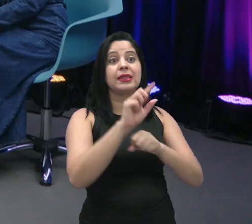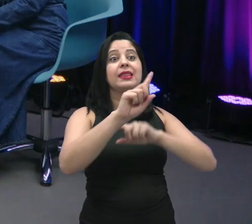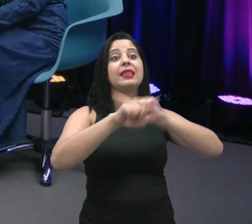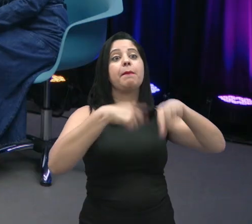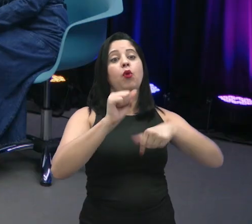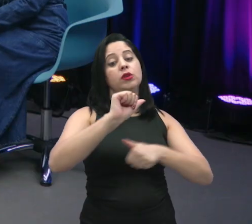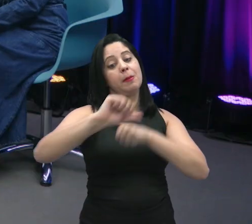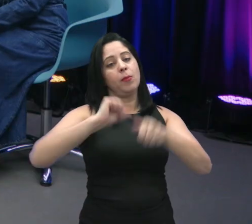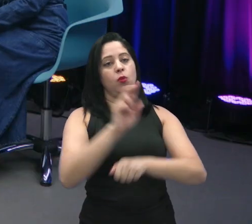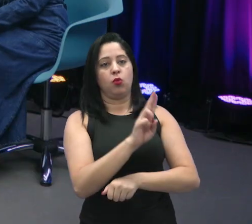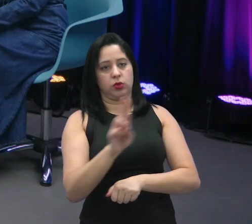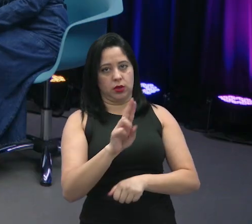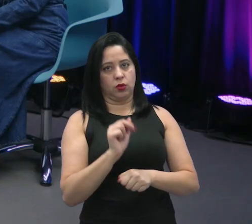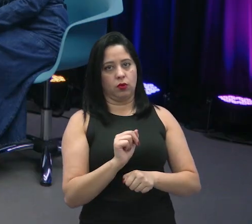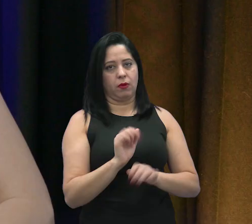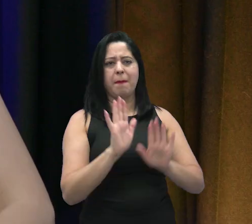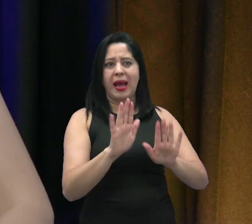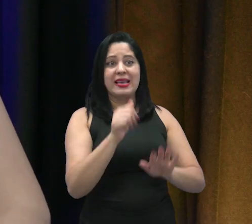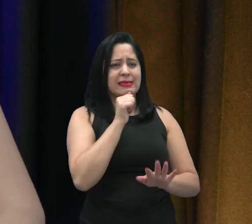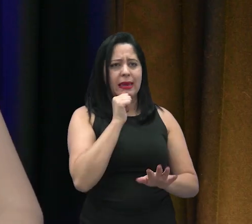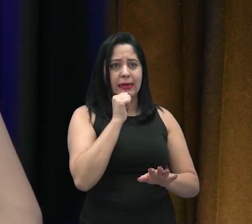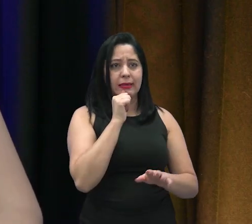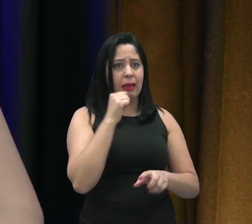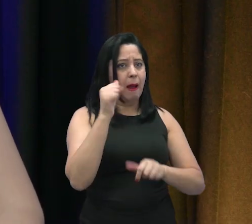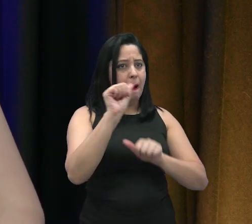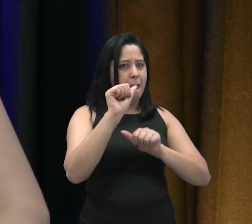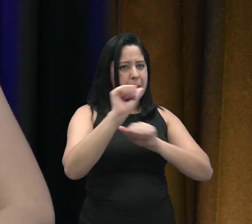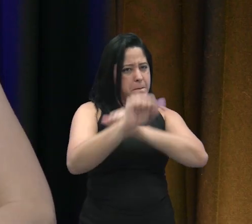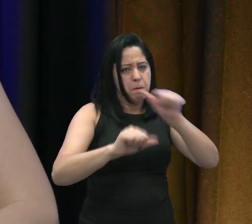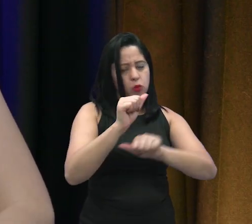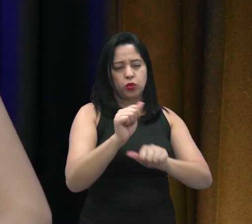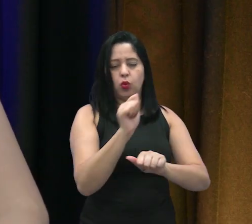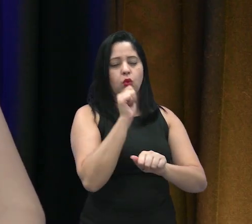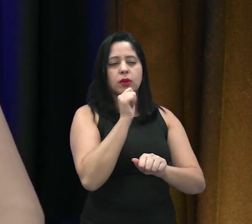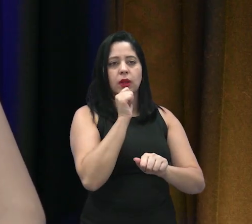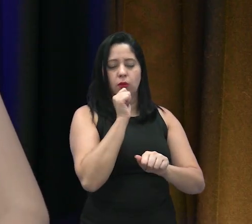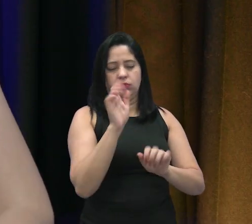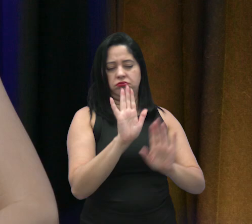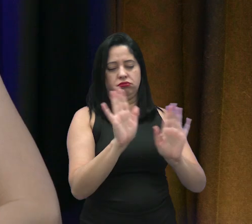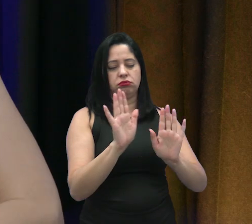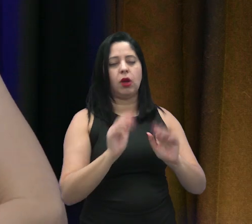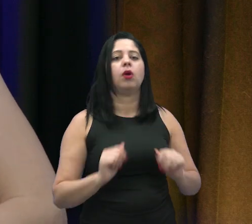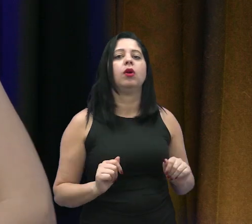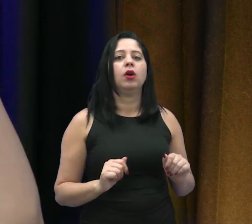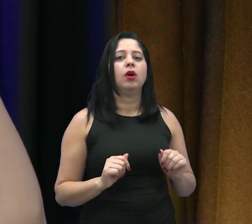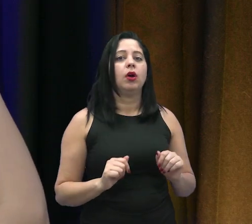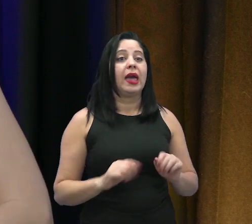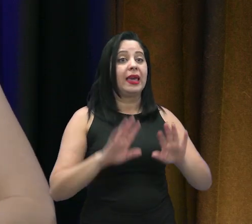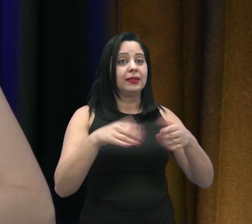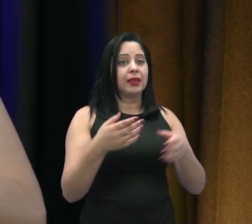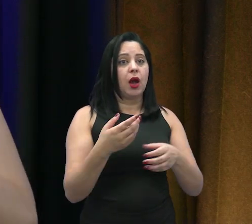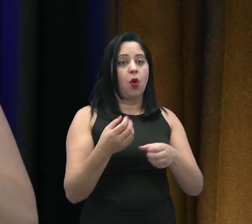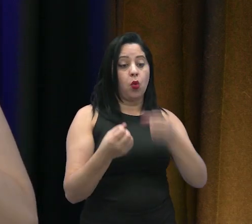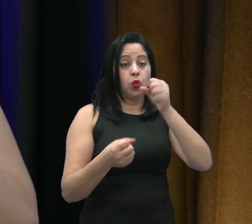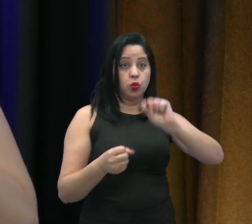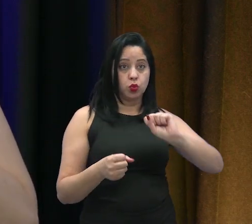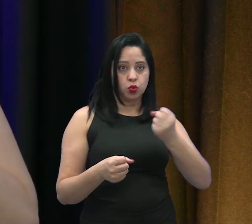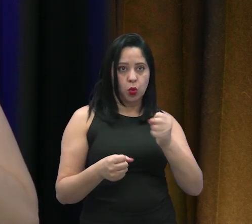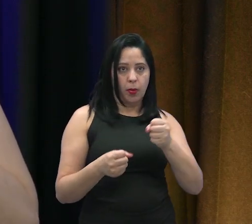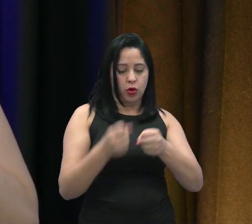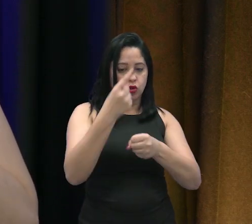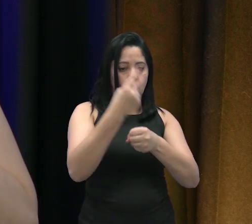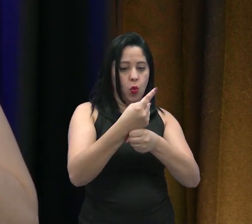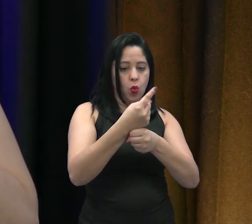mudar também, né? Ainda não foi algo oficial, mas está para mudar também. E esses níveis de suporte,